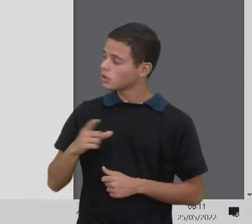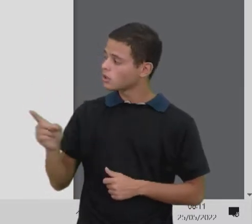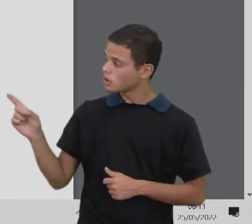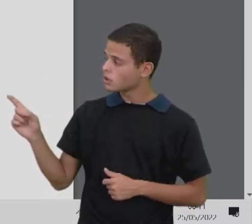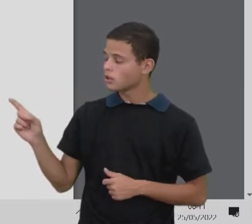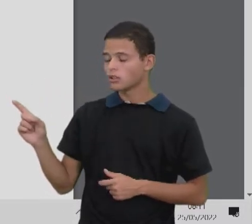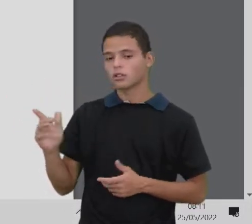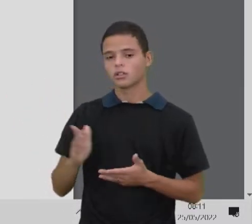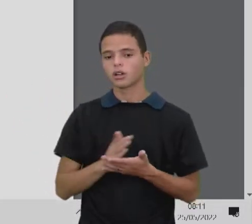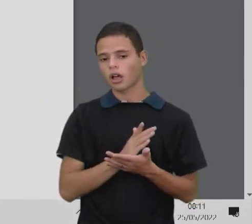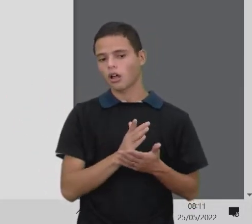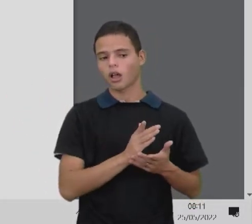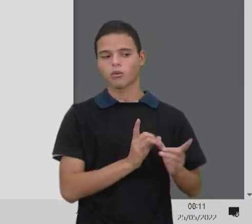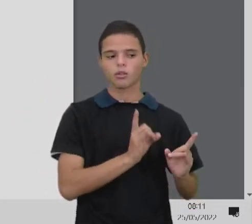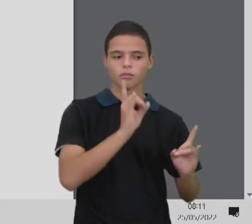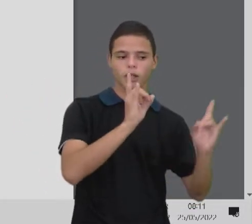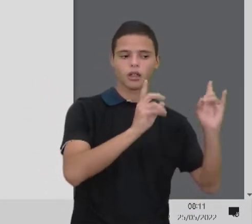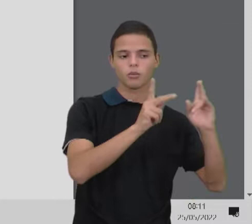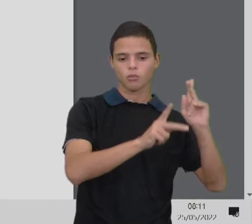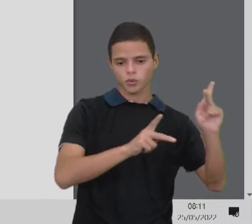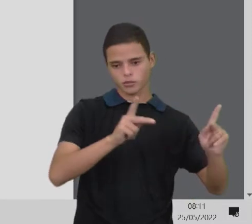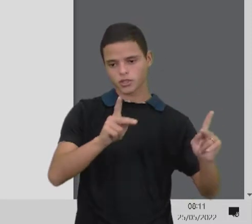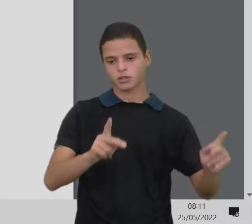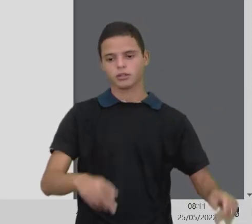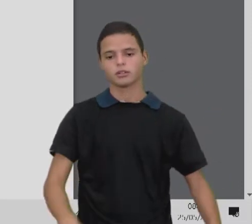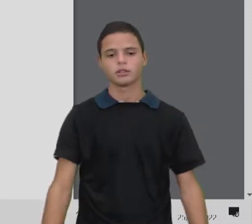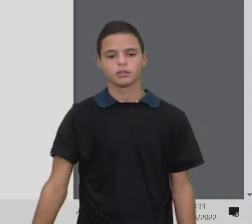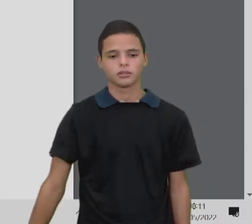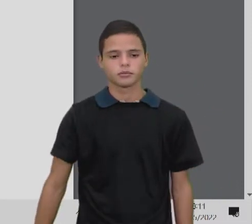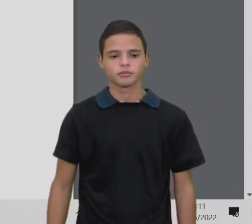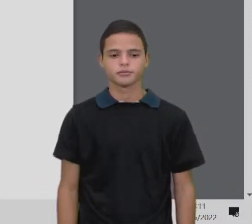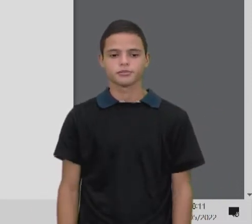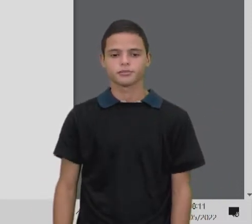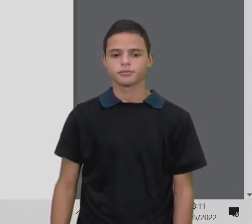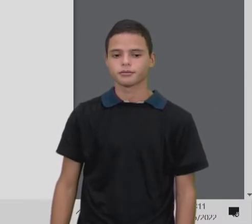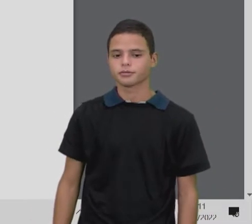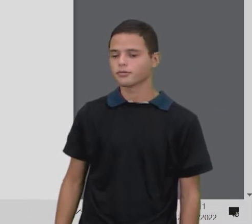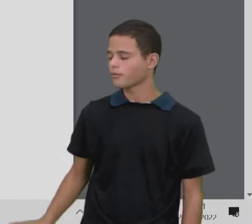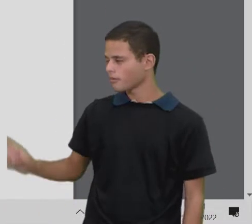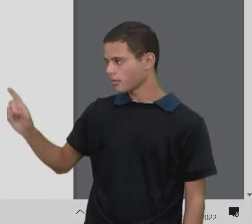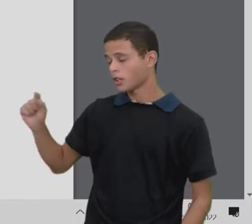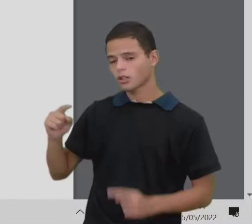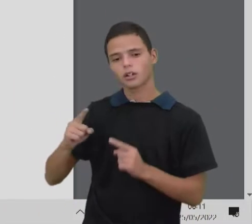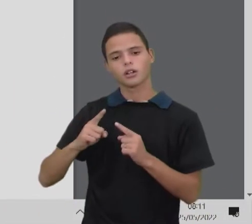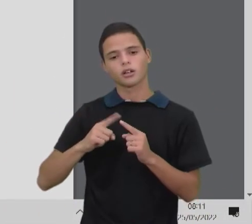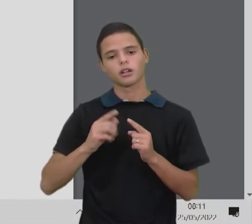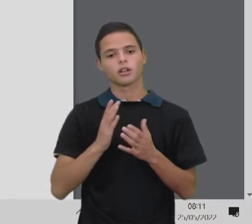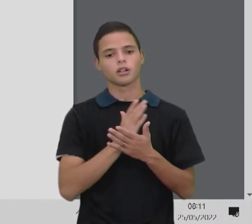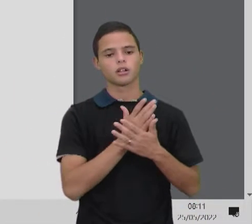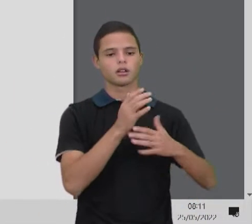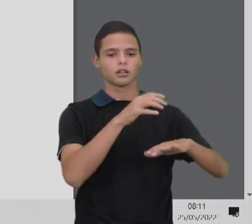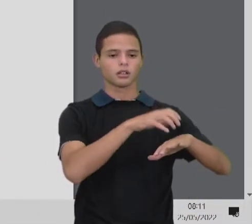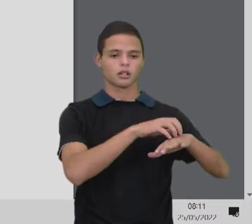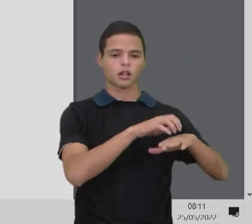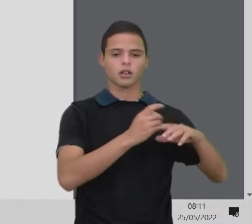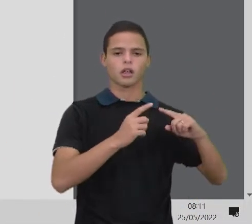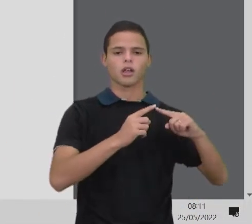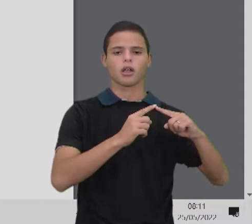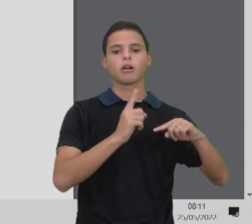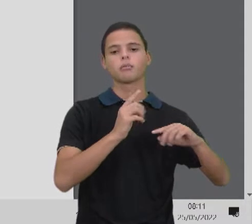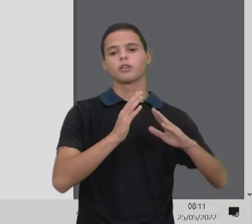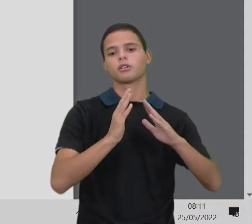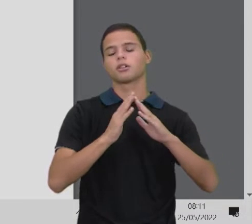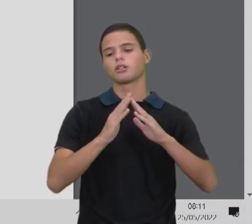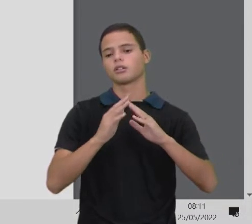os prédios públicos, essas coisas, né? E aí, tá falando, as categorias de uso não residencial poderão